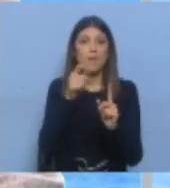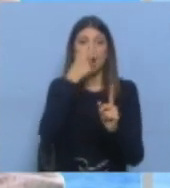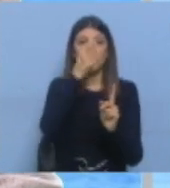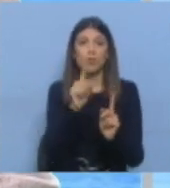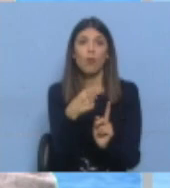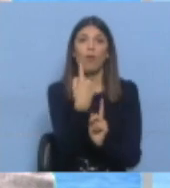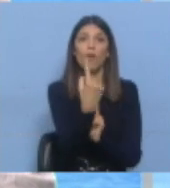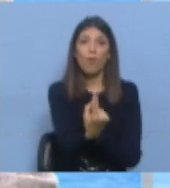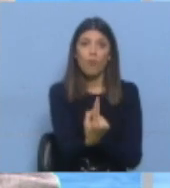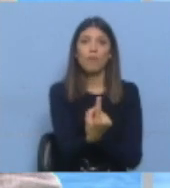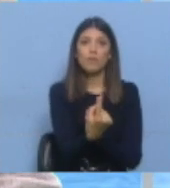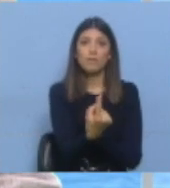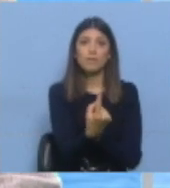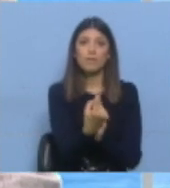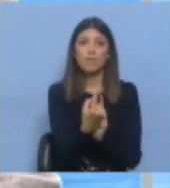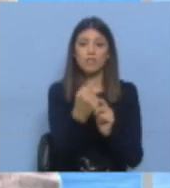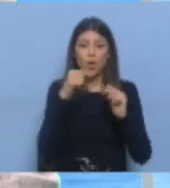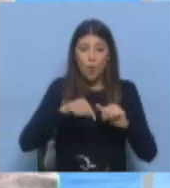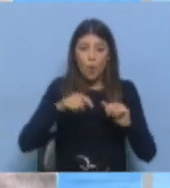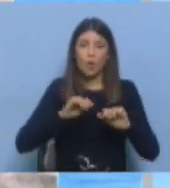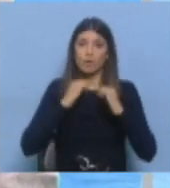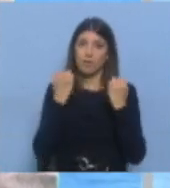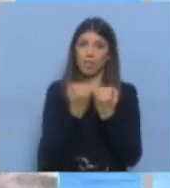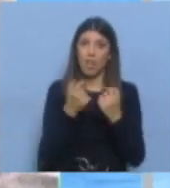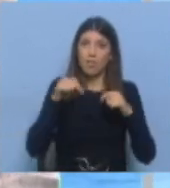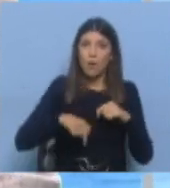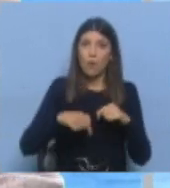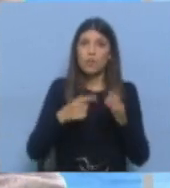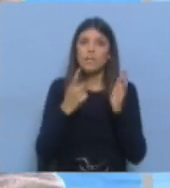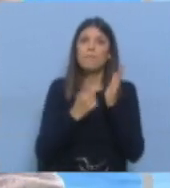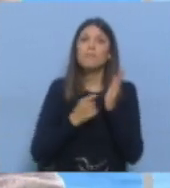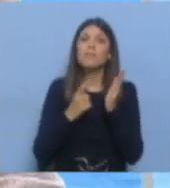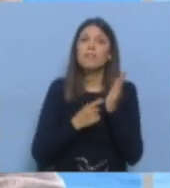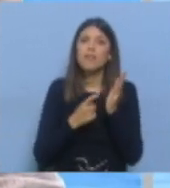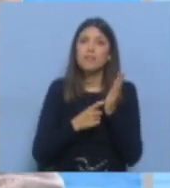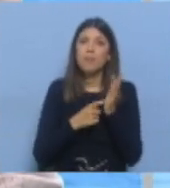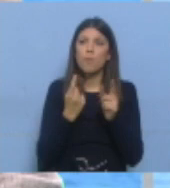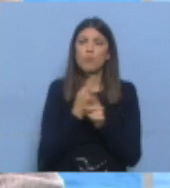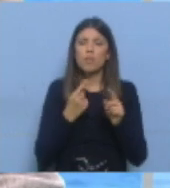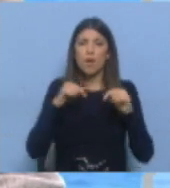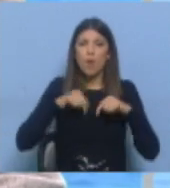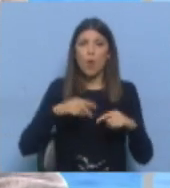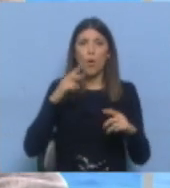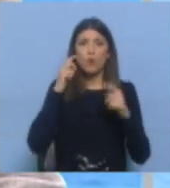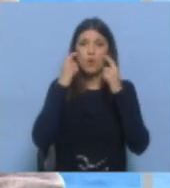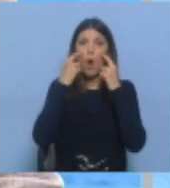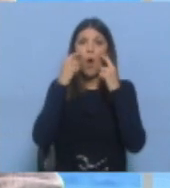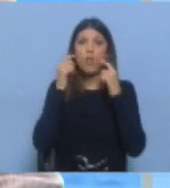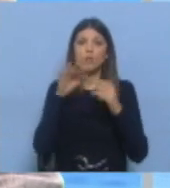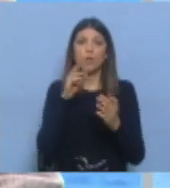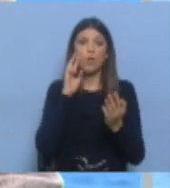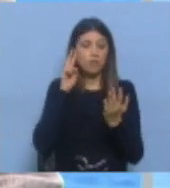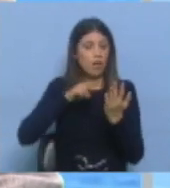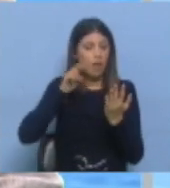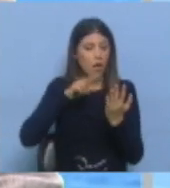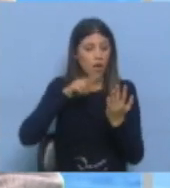absolutamente fundamental para a sociedade de hoje, que é uma sociedade em que os olhos estão colados nos ecrãs e numa indiferença quase absoluta